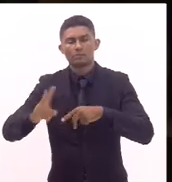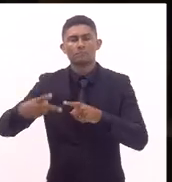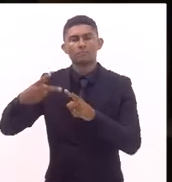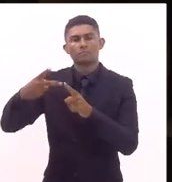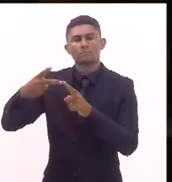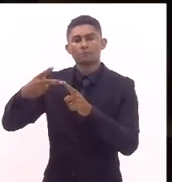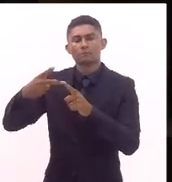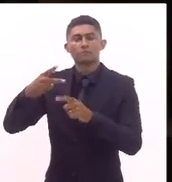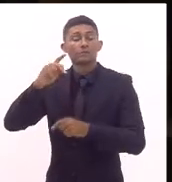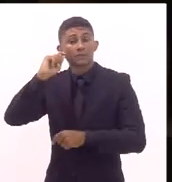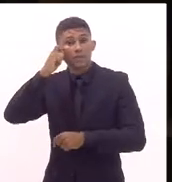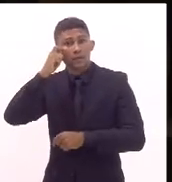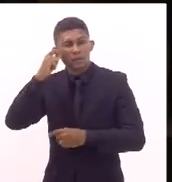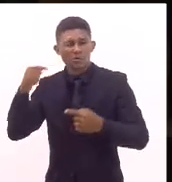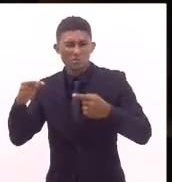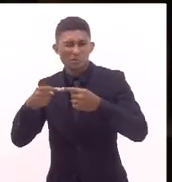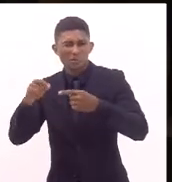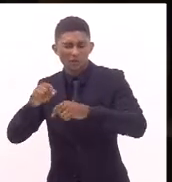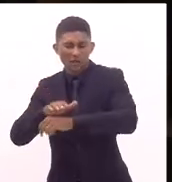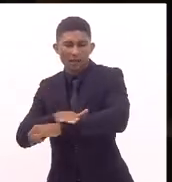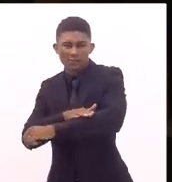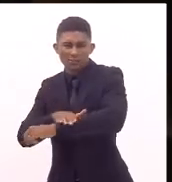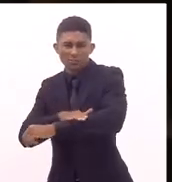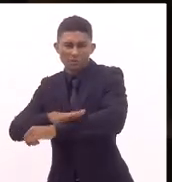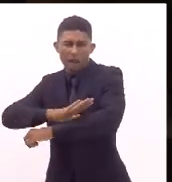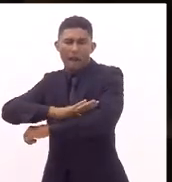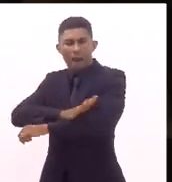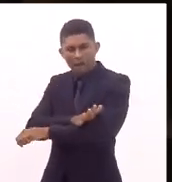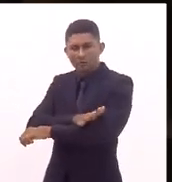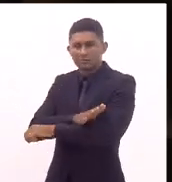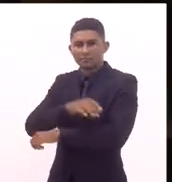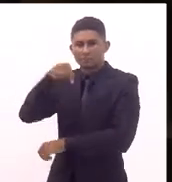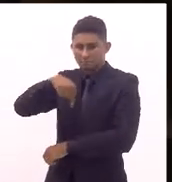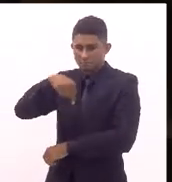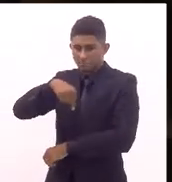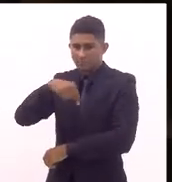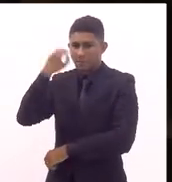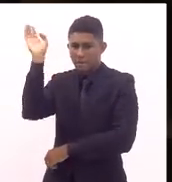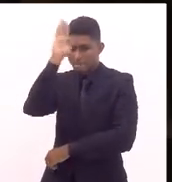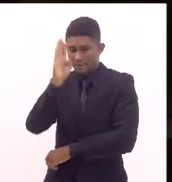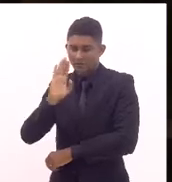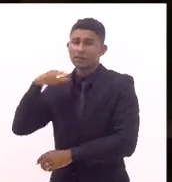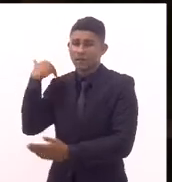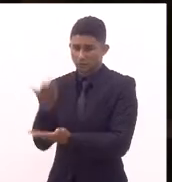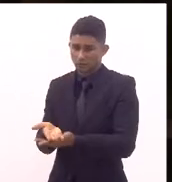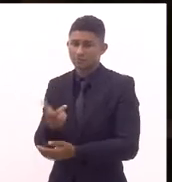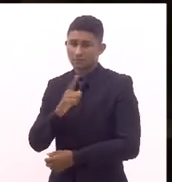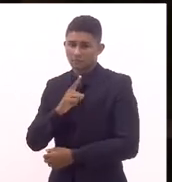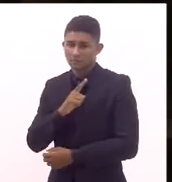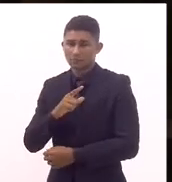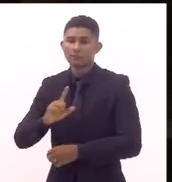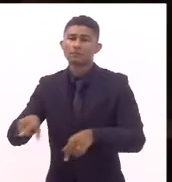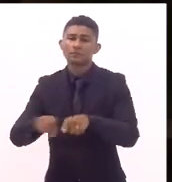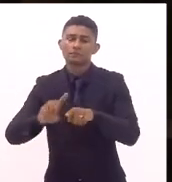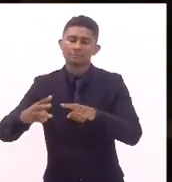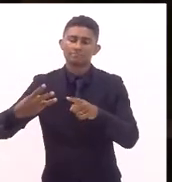Negra questão do racismo institucional que funciona nesta terra até hoje e